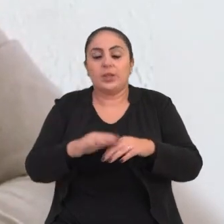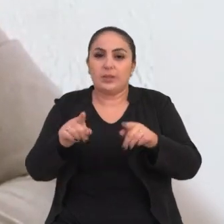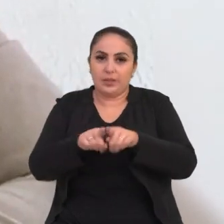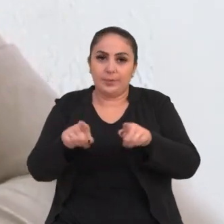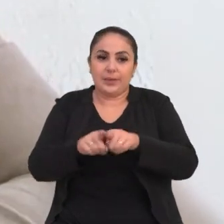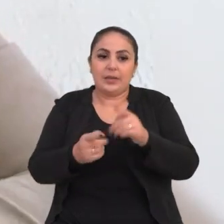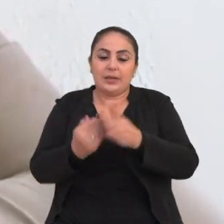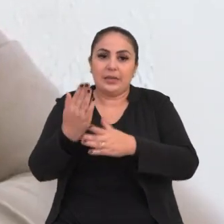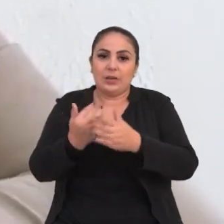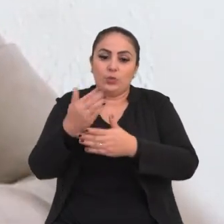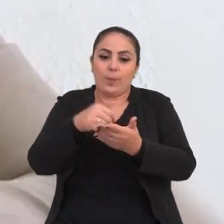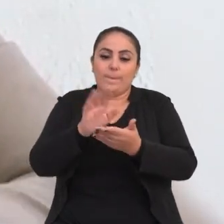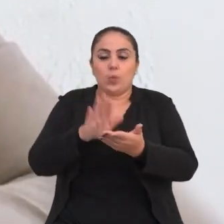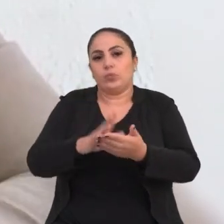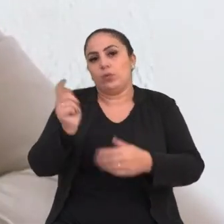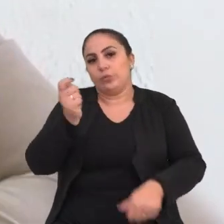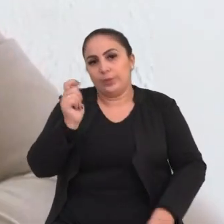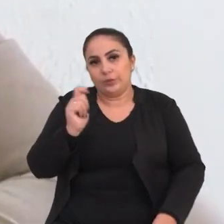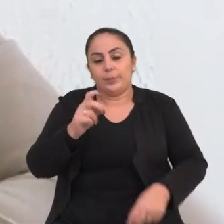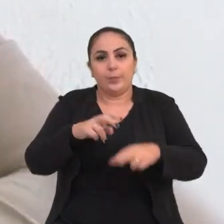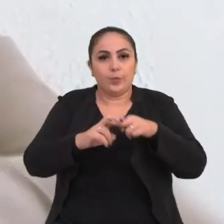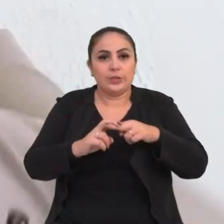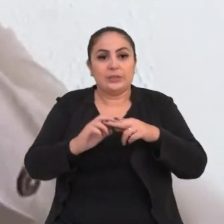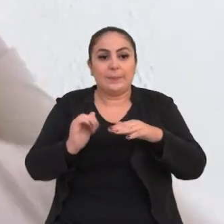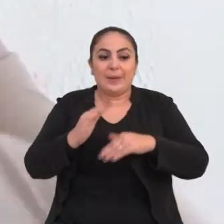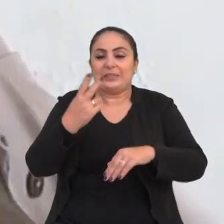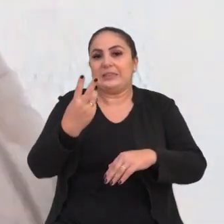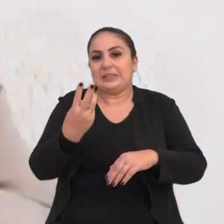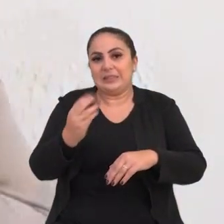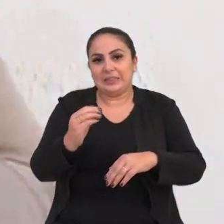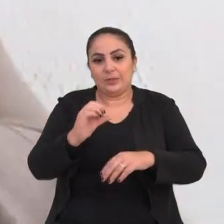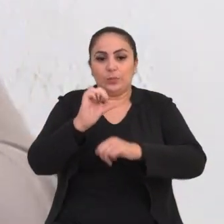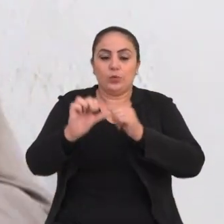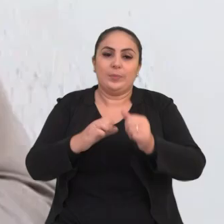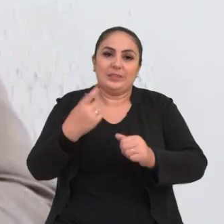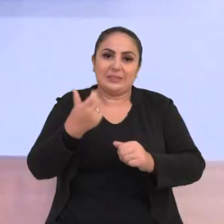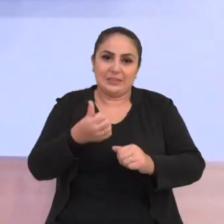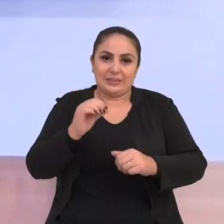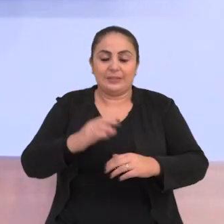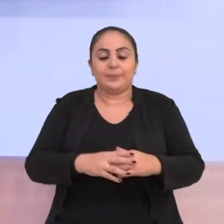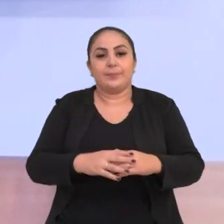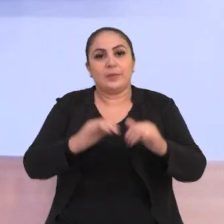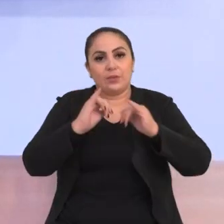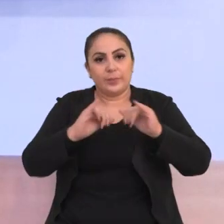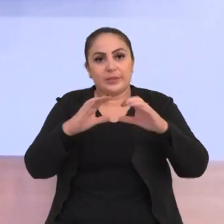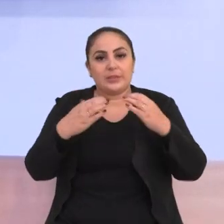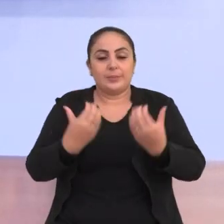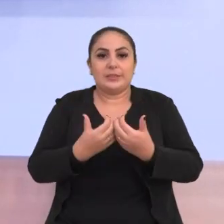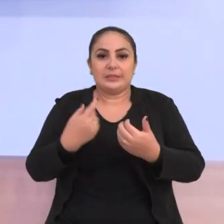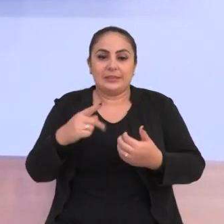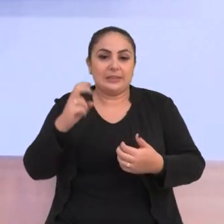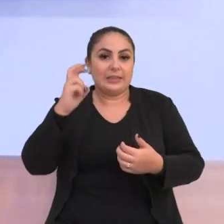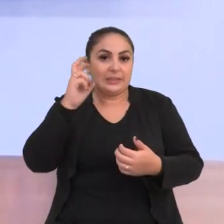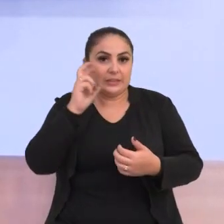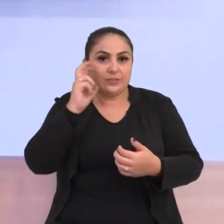dias, inclusive é gerada uma multa automaticamente. Então passou de 30 para 60. E o Jornal da Câmara